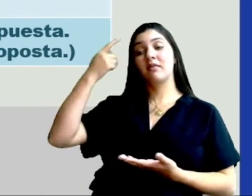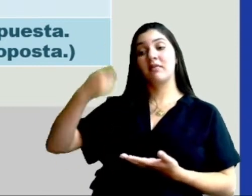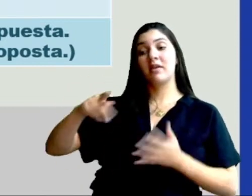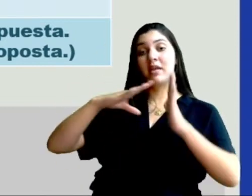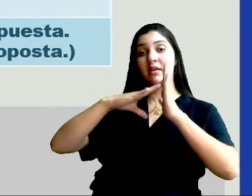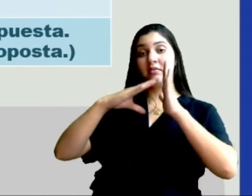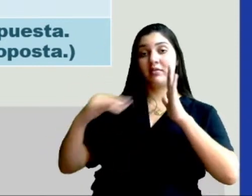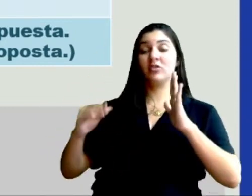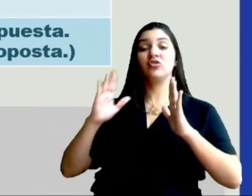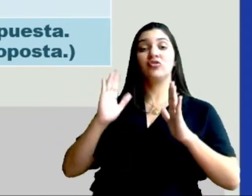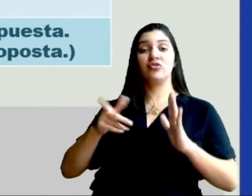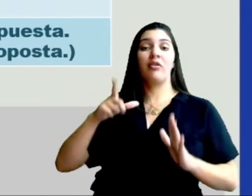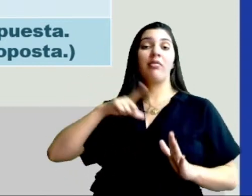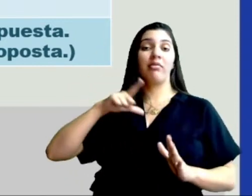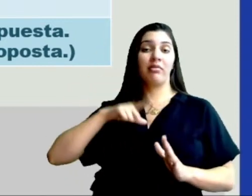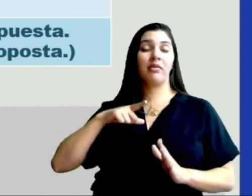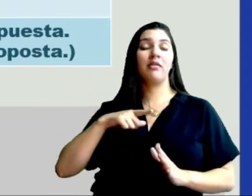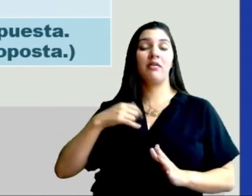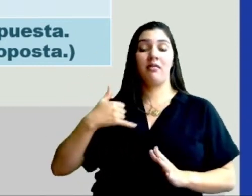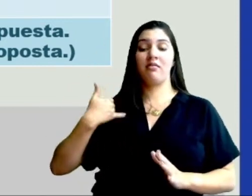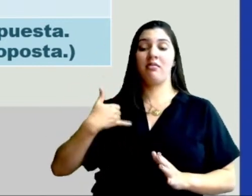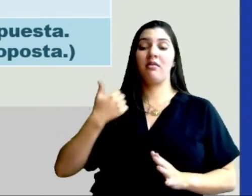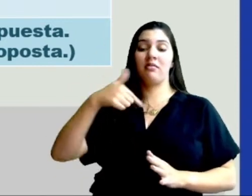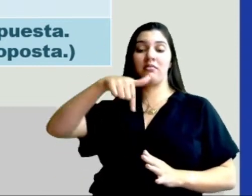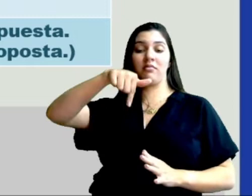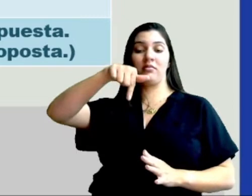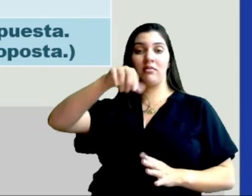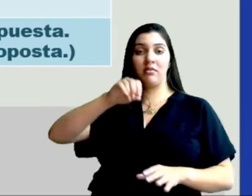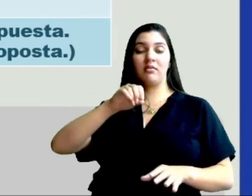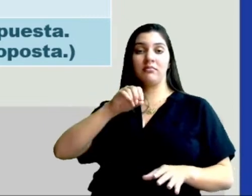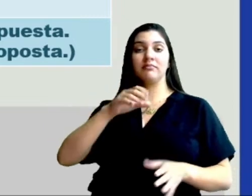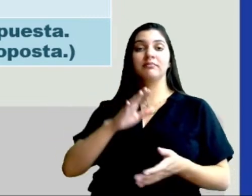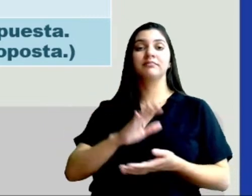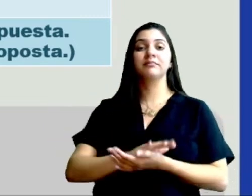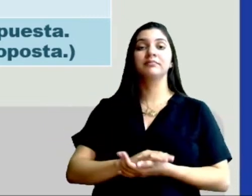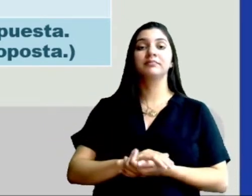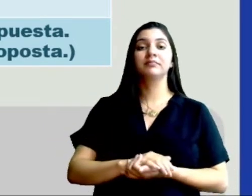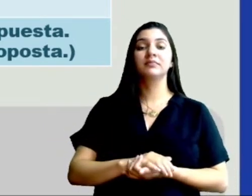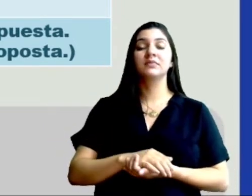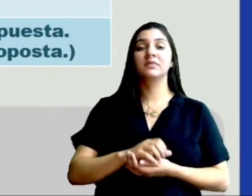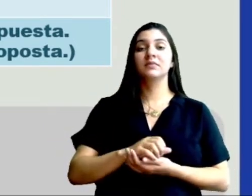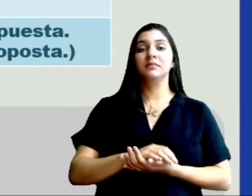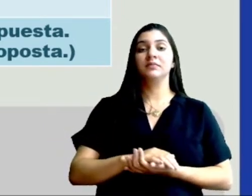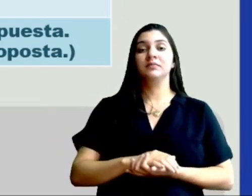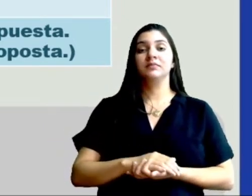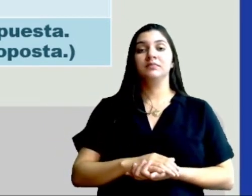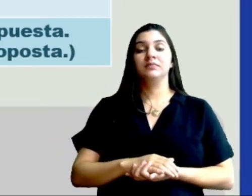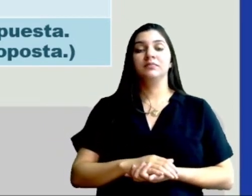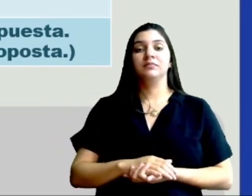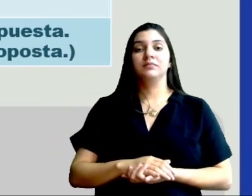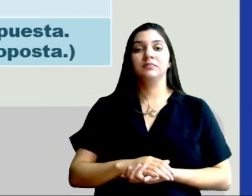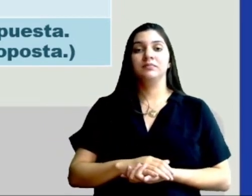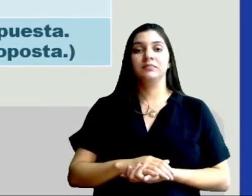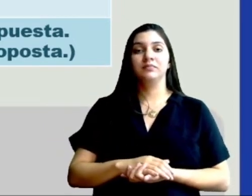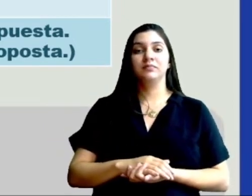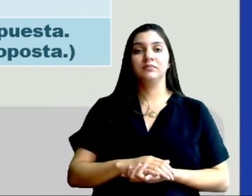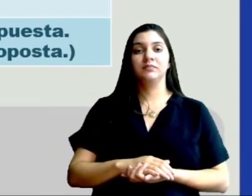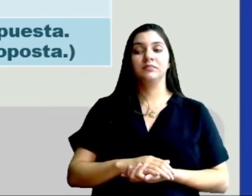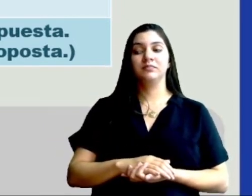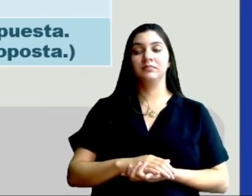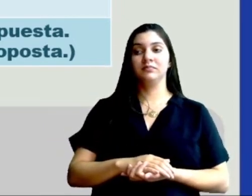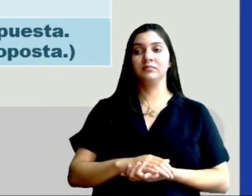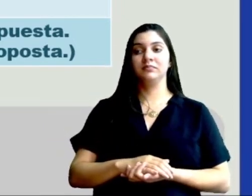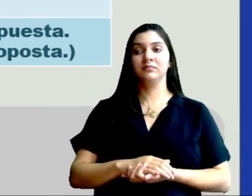que esse ator já tinha completado 70 anos, tá certo? Si supiera que ese equipo iba a ganar